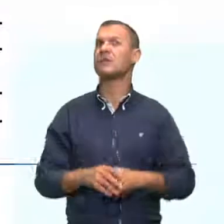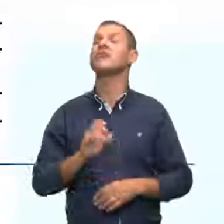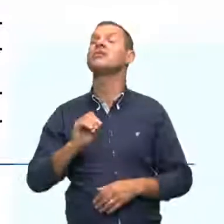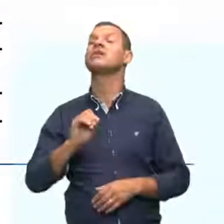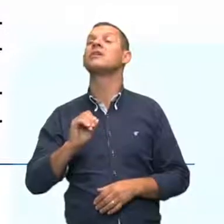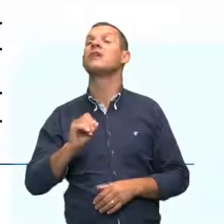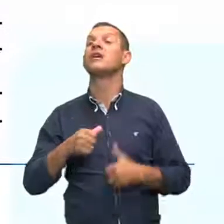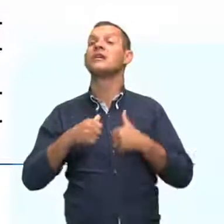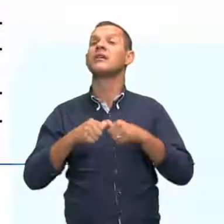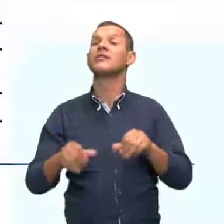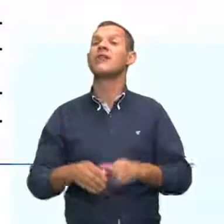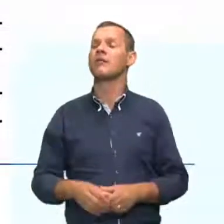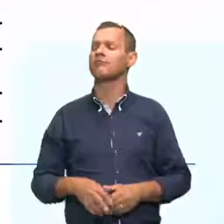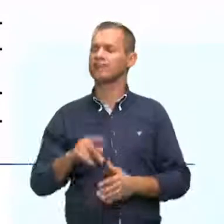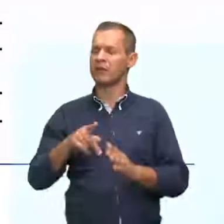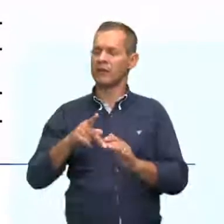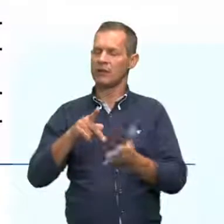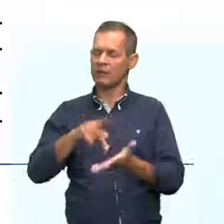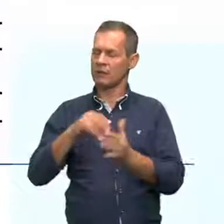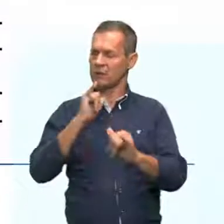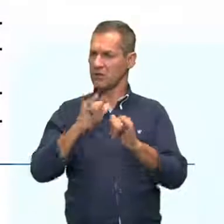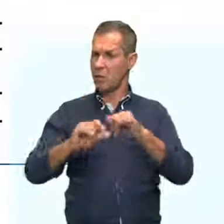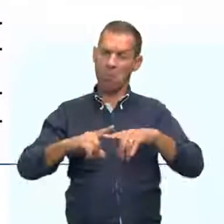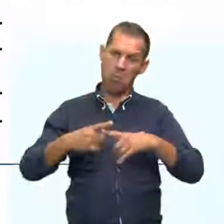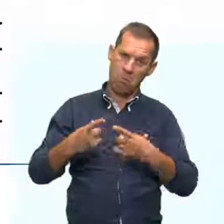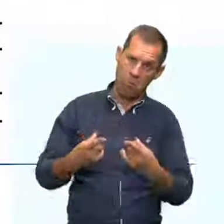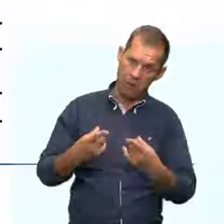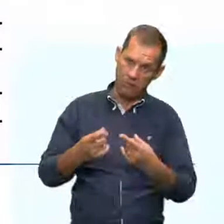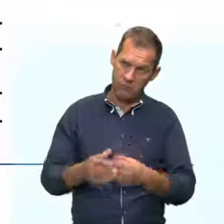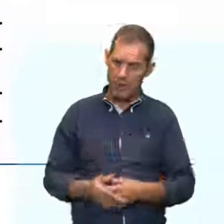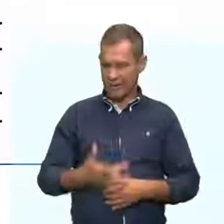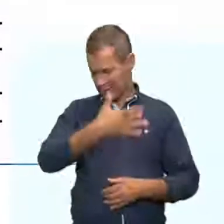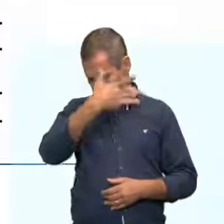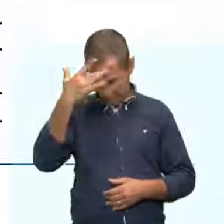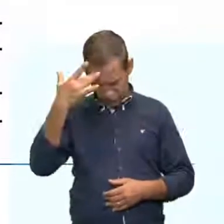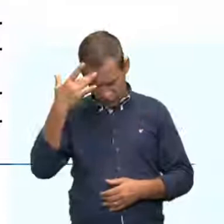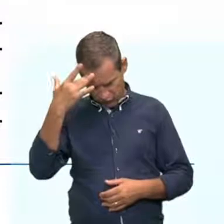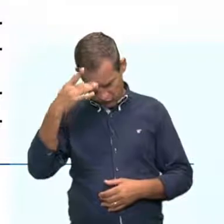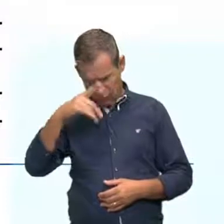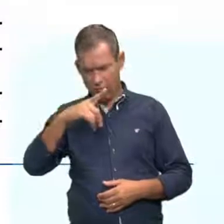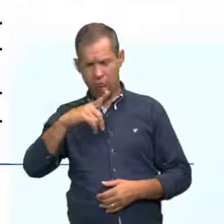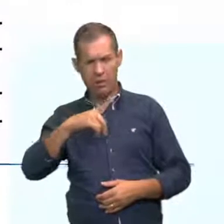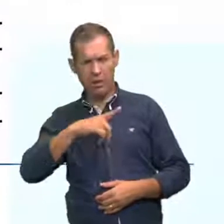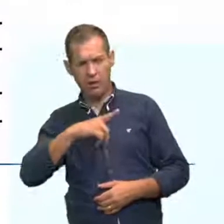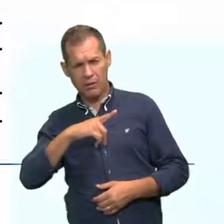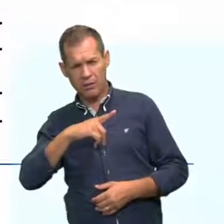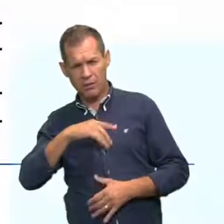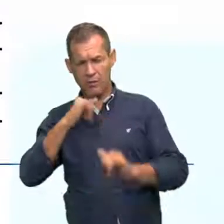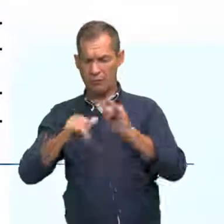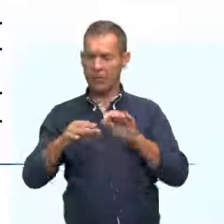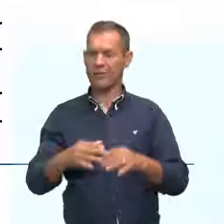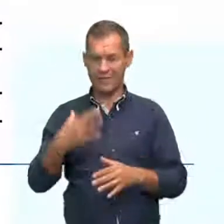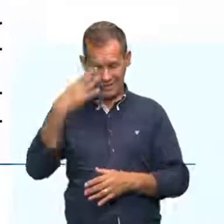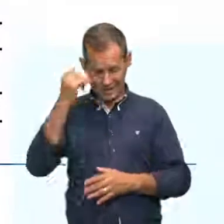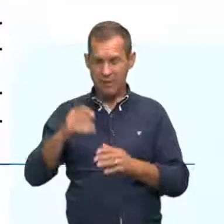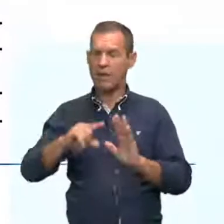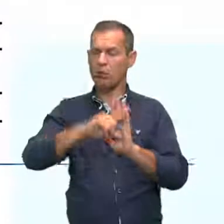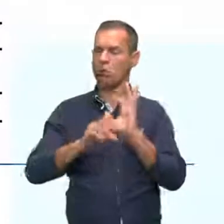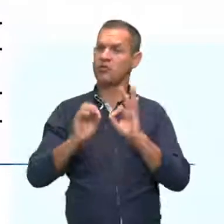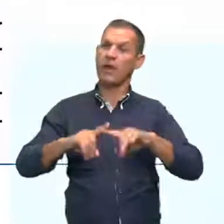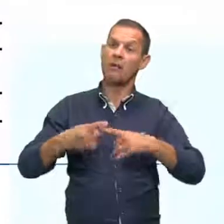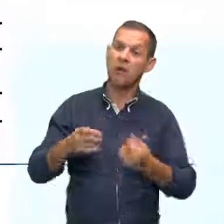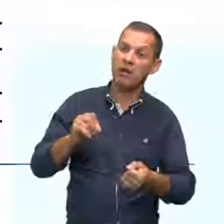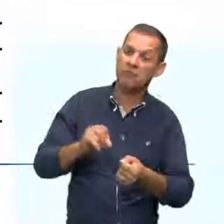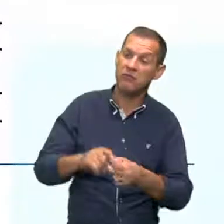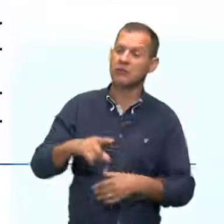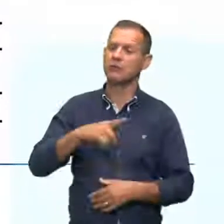que é a real mensagem. Então, o receptor ele vai saber qual que foi o processo feito.